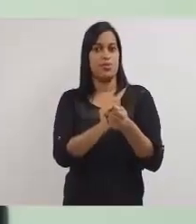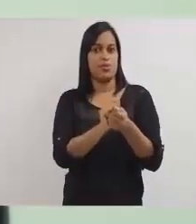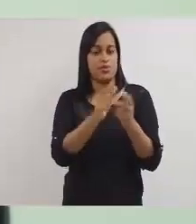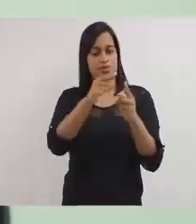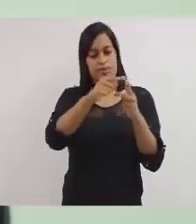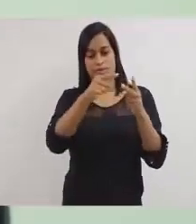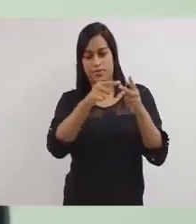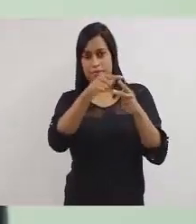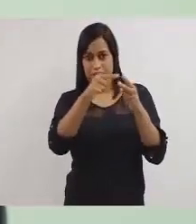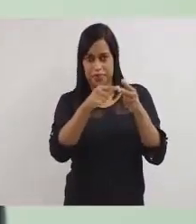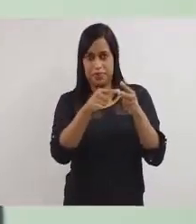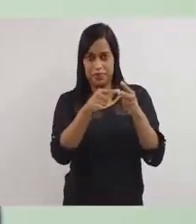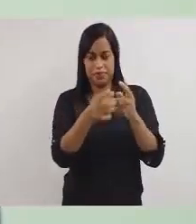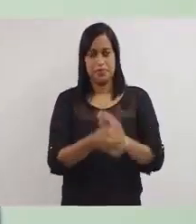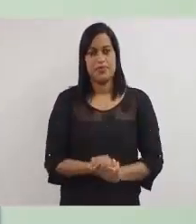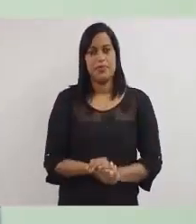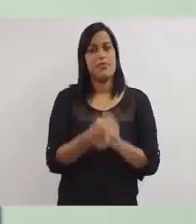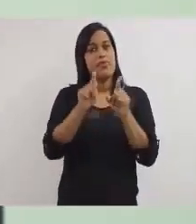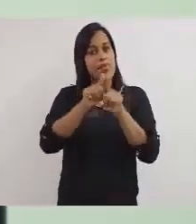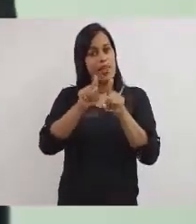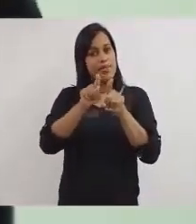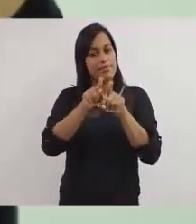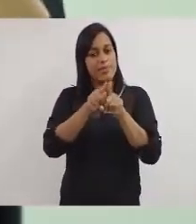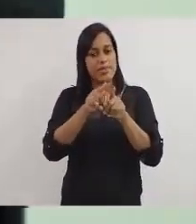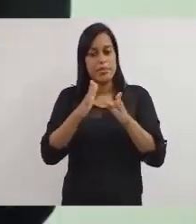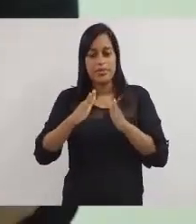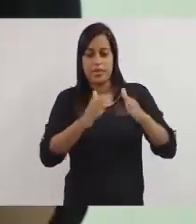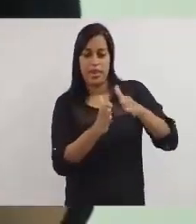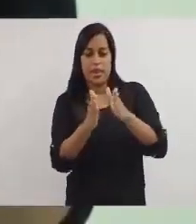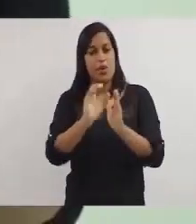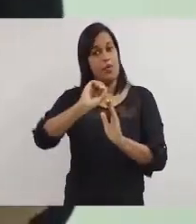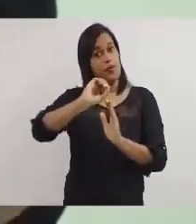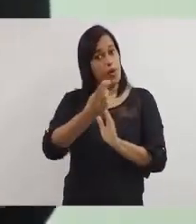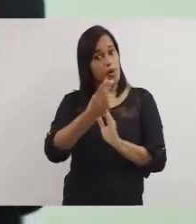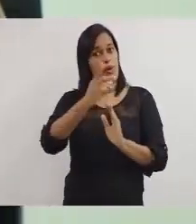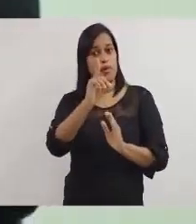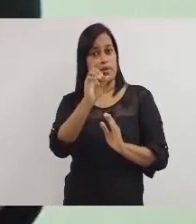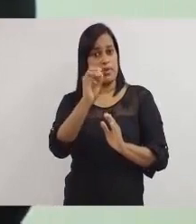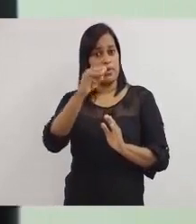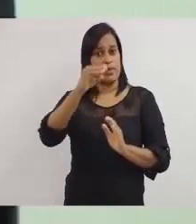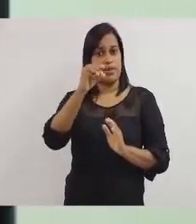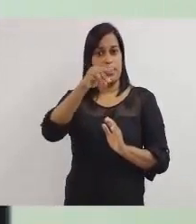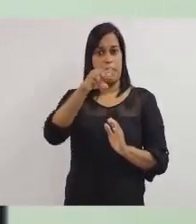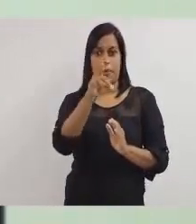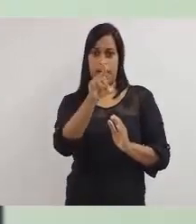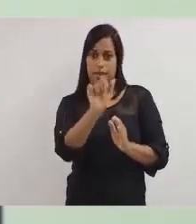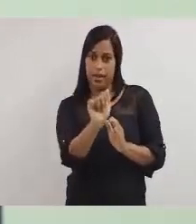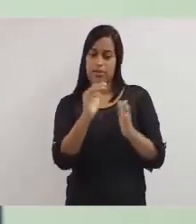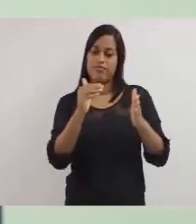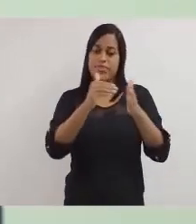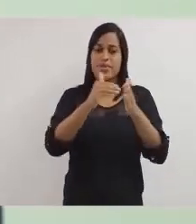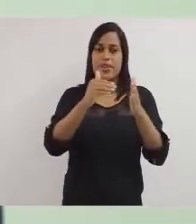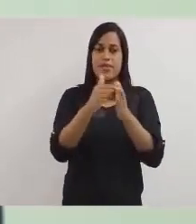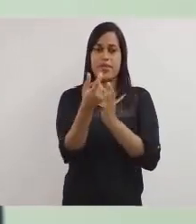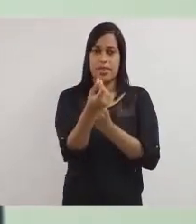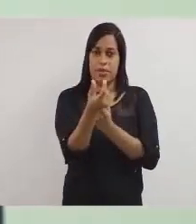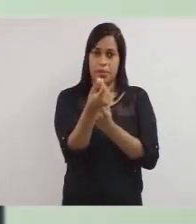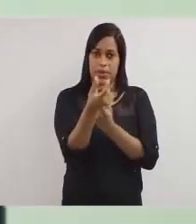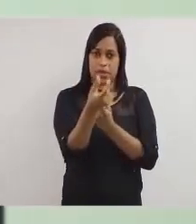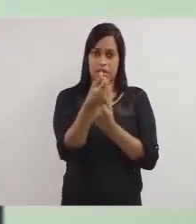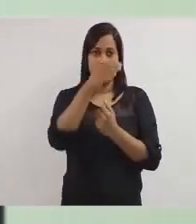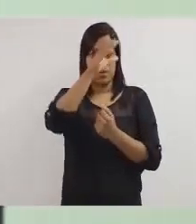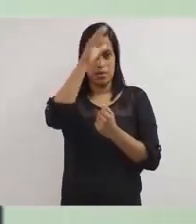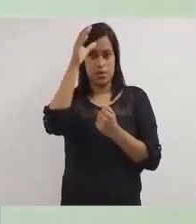juntos. Além da curva de demanda, que determina a relação entre preço e quantidade para o